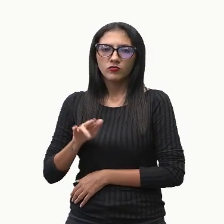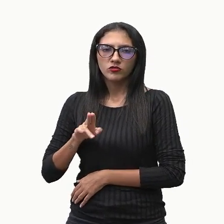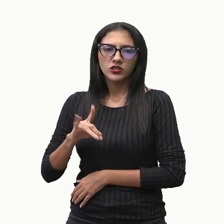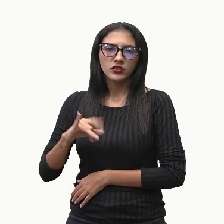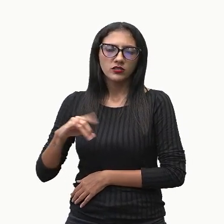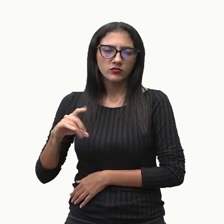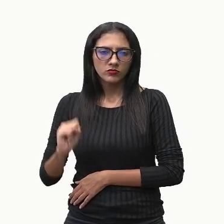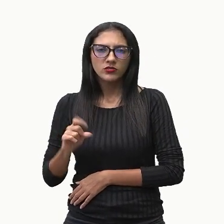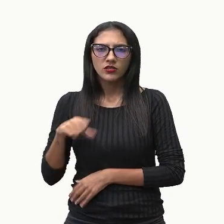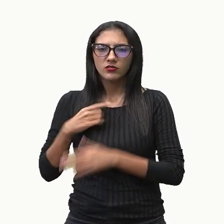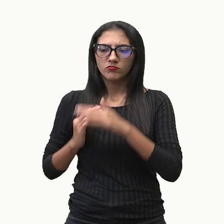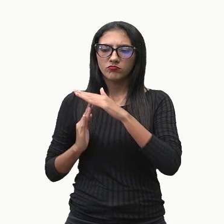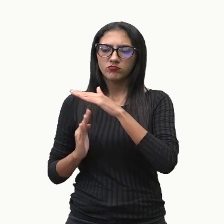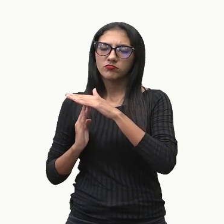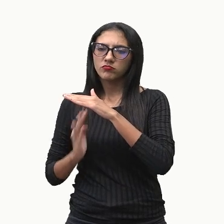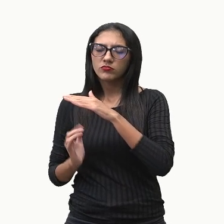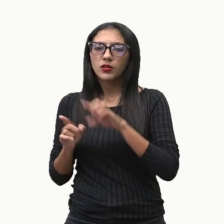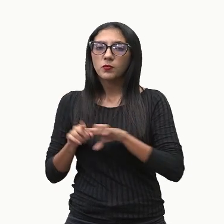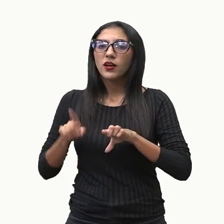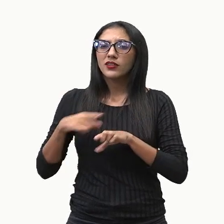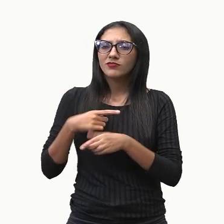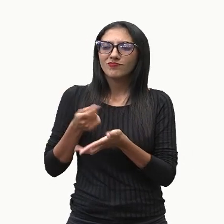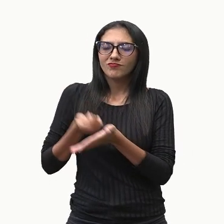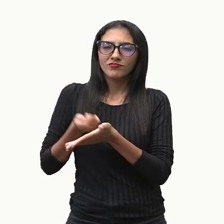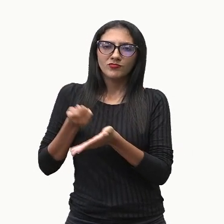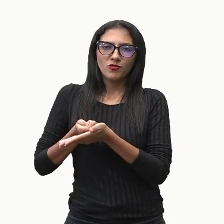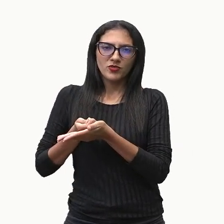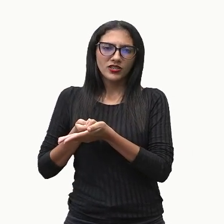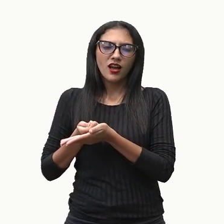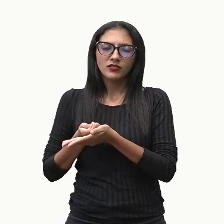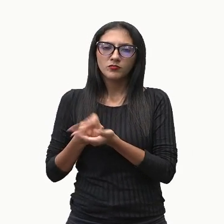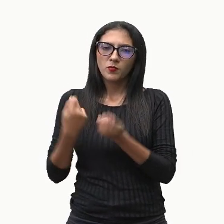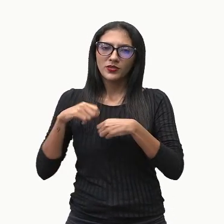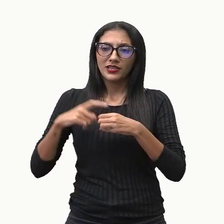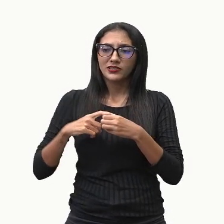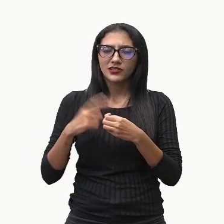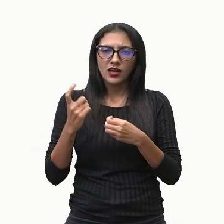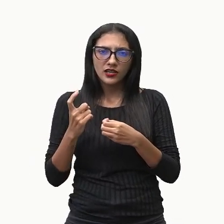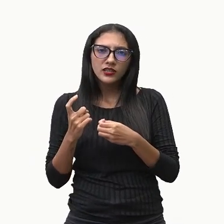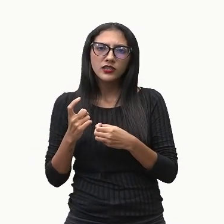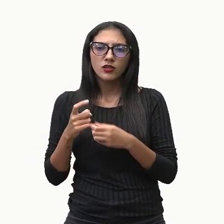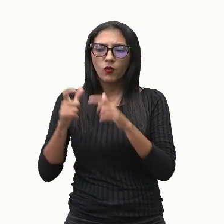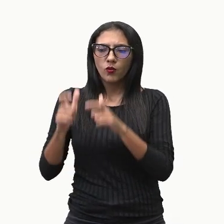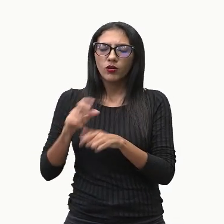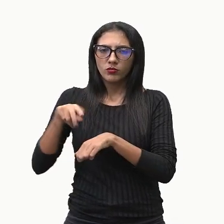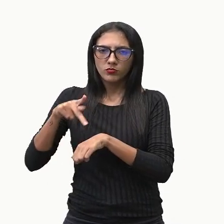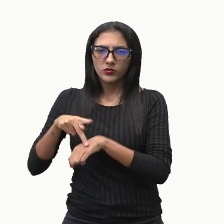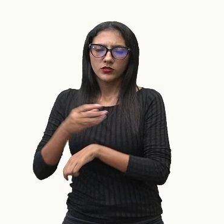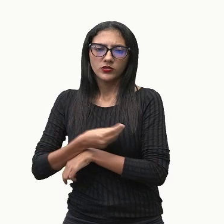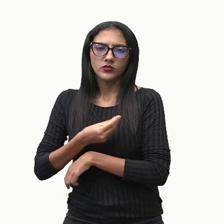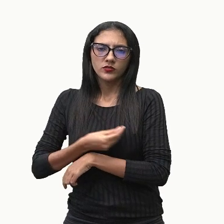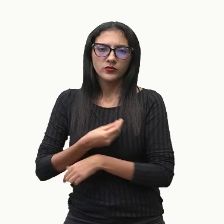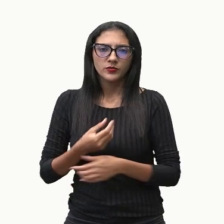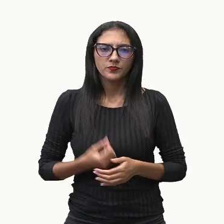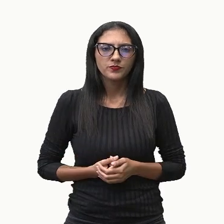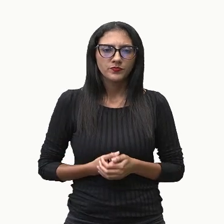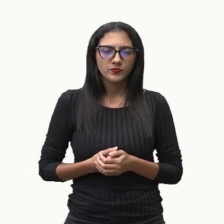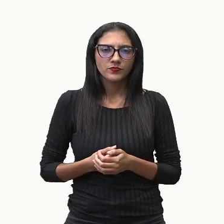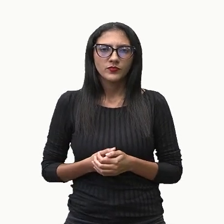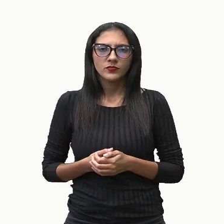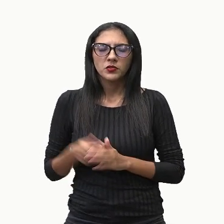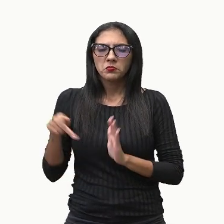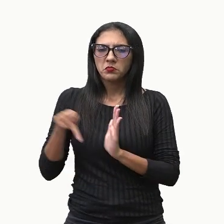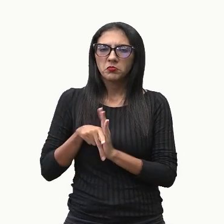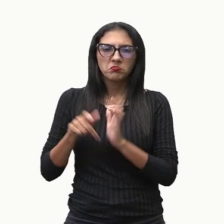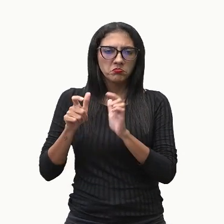migram, mas elas foram forçadas de alguma forma a fugir dos seus locais de origem, algumas vezes dos seus países, não é